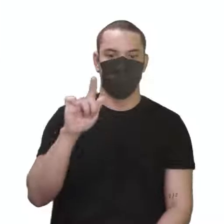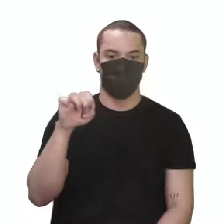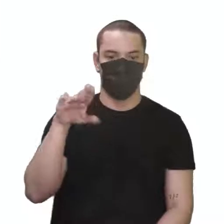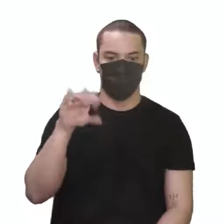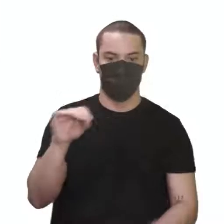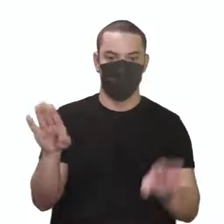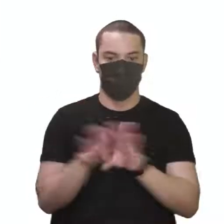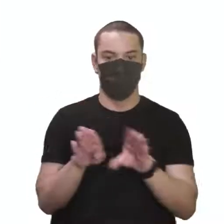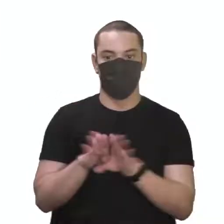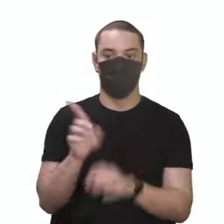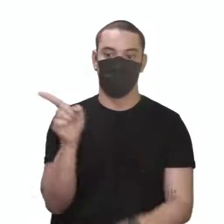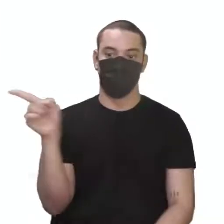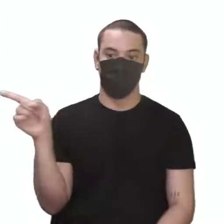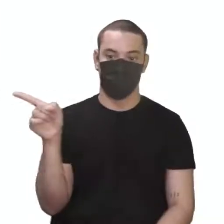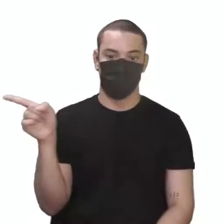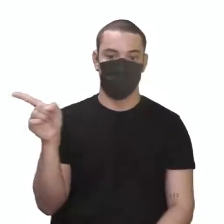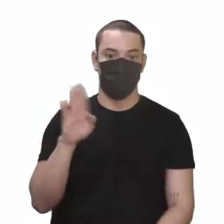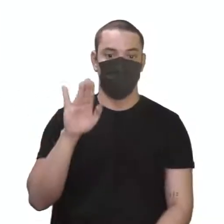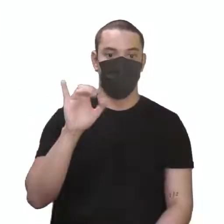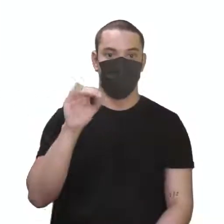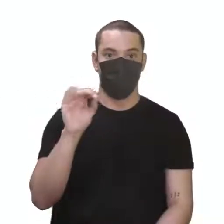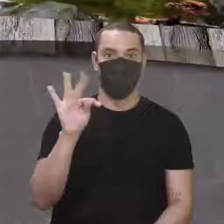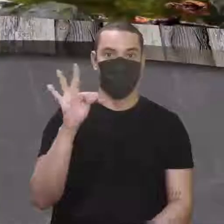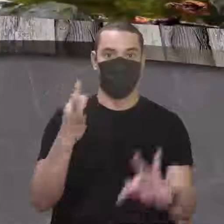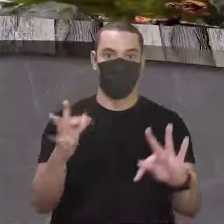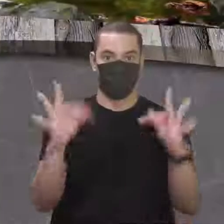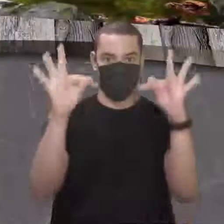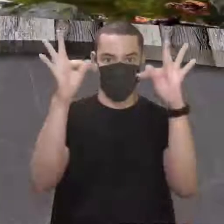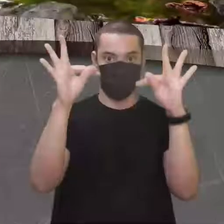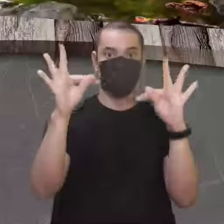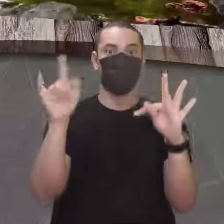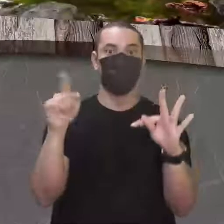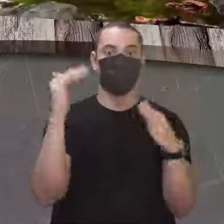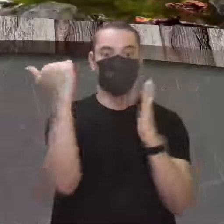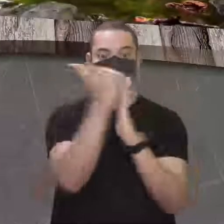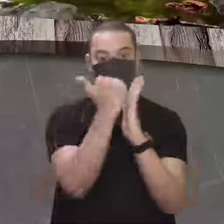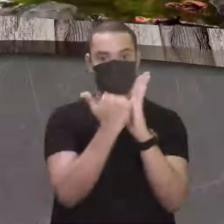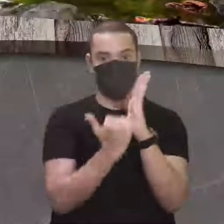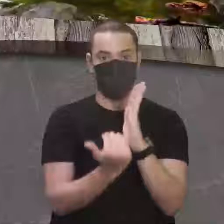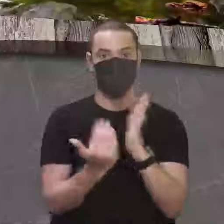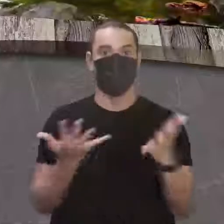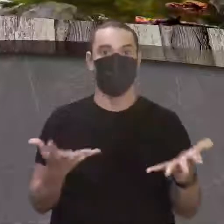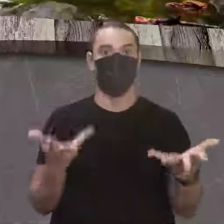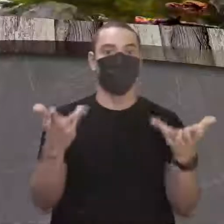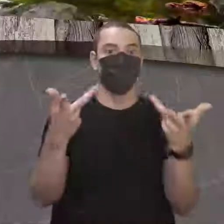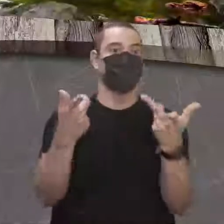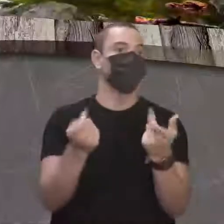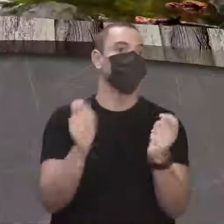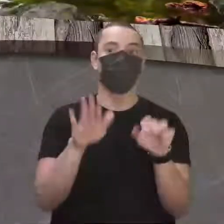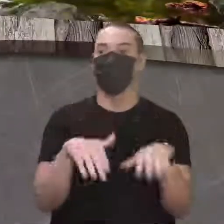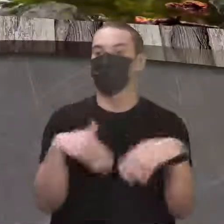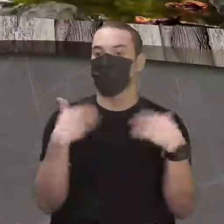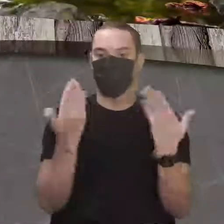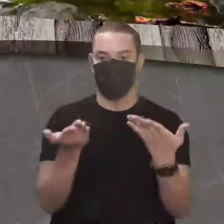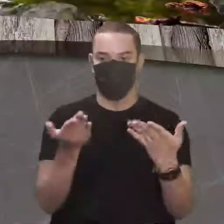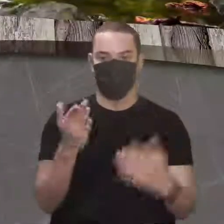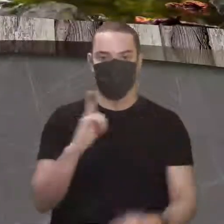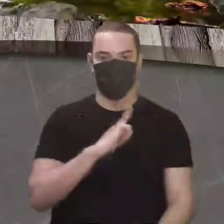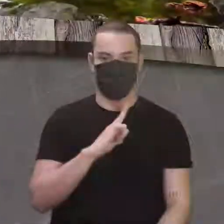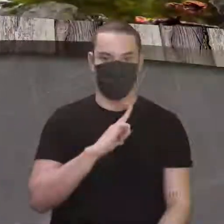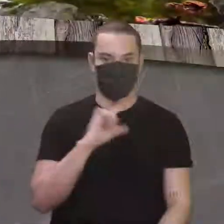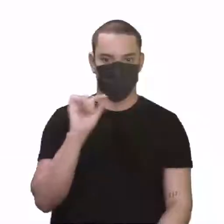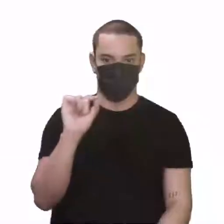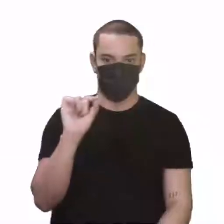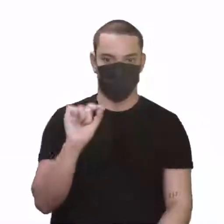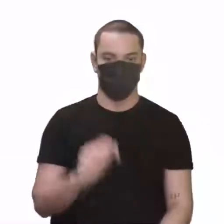a biotecnologia. Tá certo, galera? Então esses são os nossos tópicos. E para a habilidade da aula de hoje, prof, o que a gente tem?